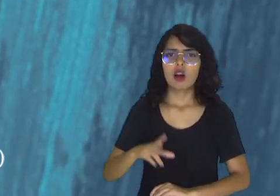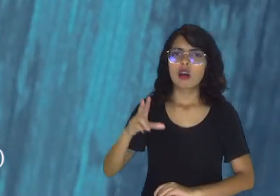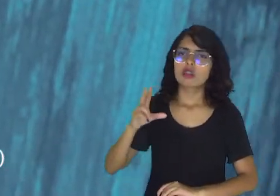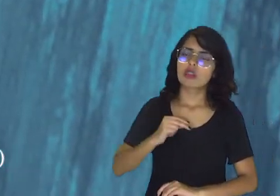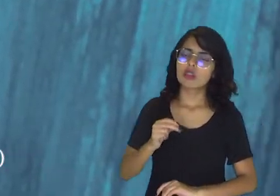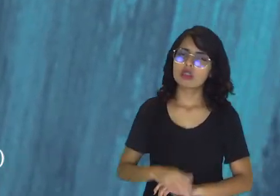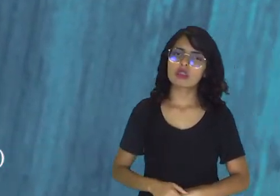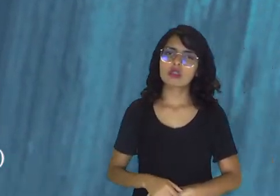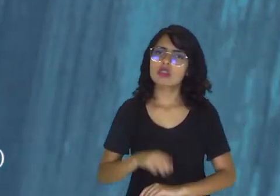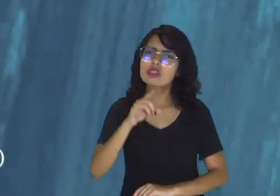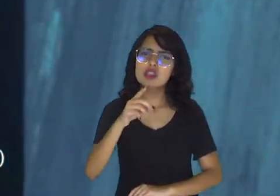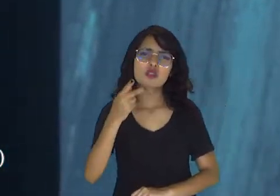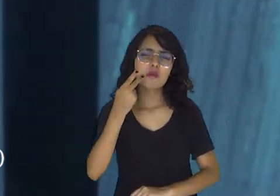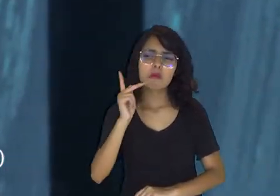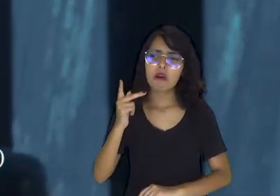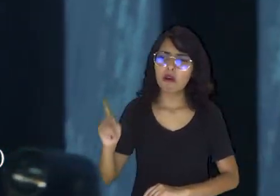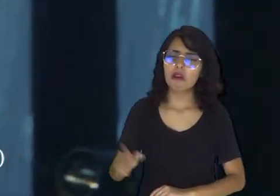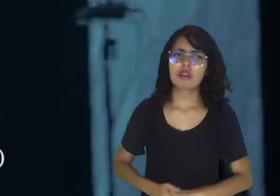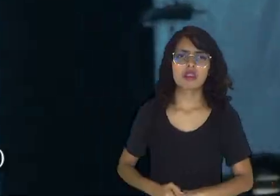Atos, Wagner.